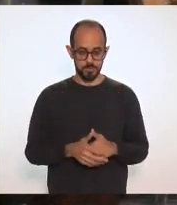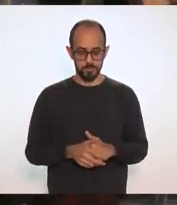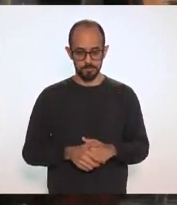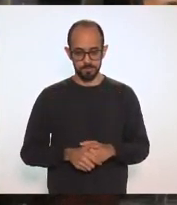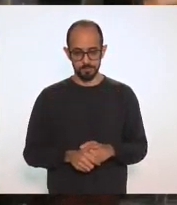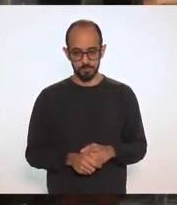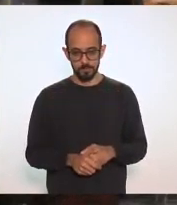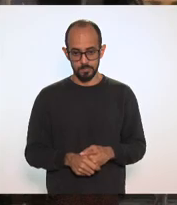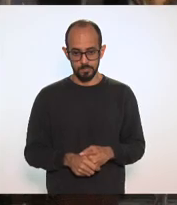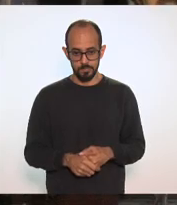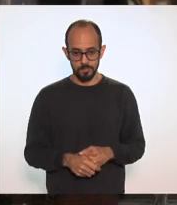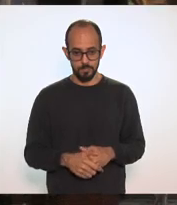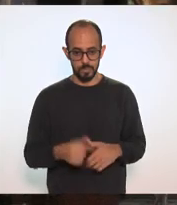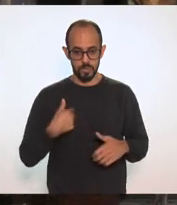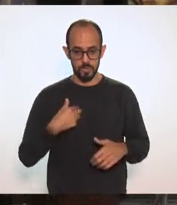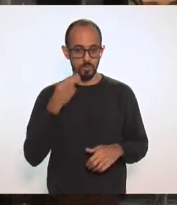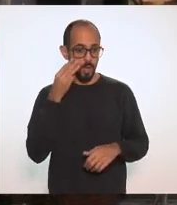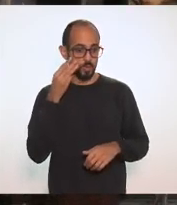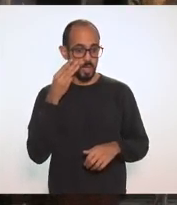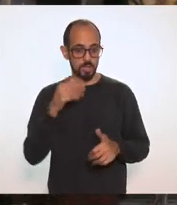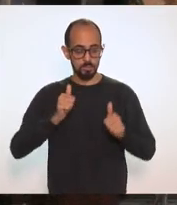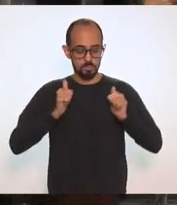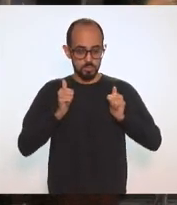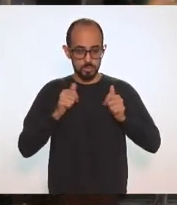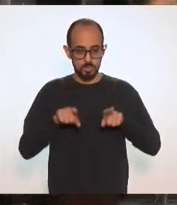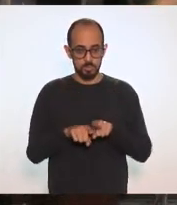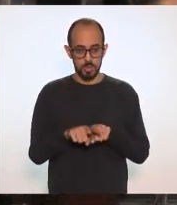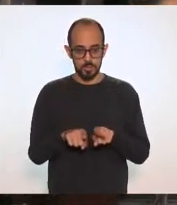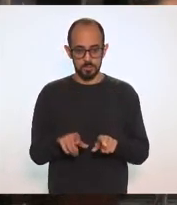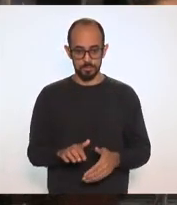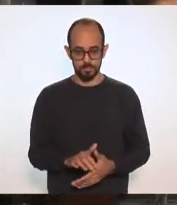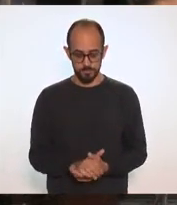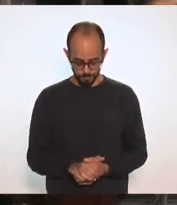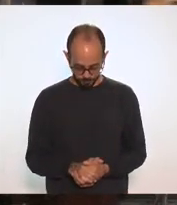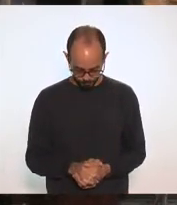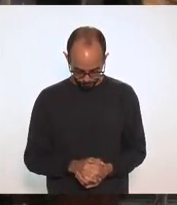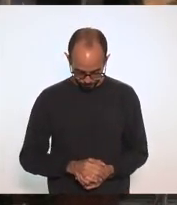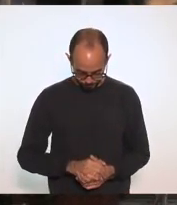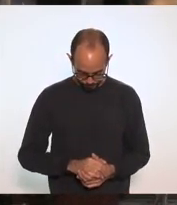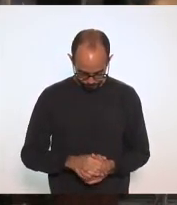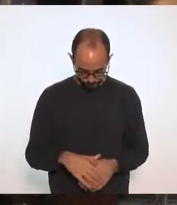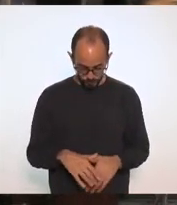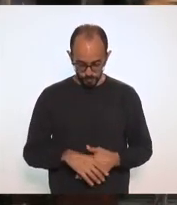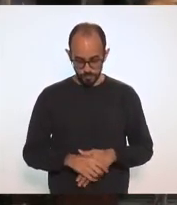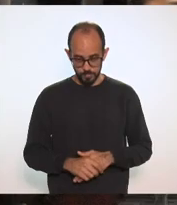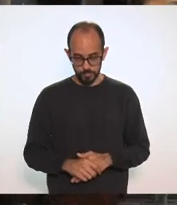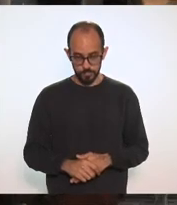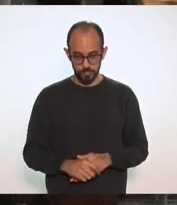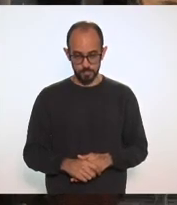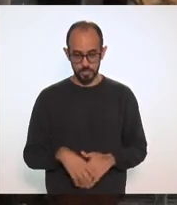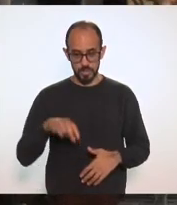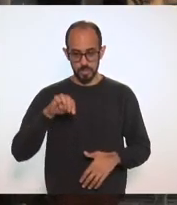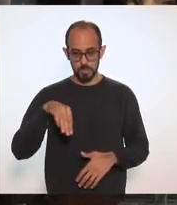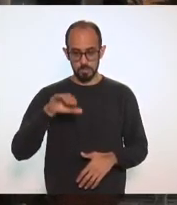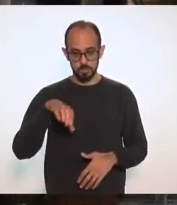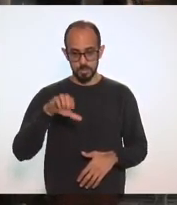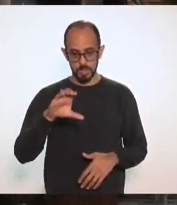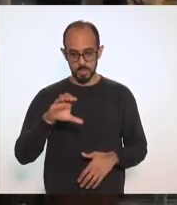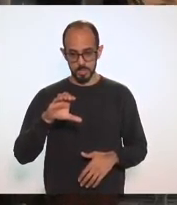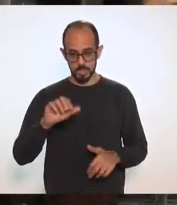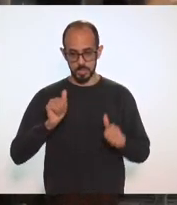bom tempo. Me abstei também, presidente. Ok. Abstenção ou abstenção? Abstenção de mim, que no bloco vai